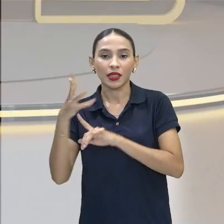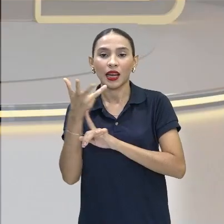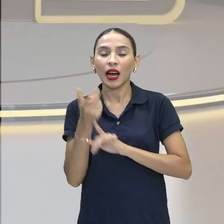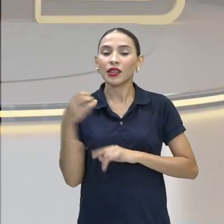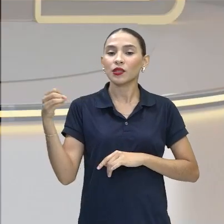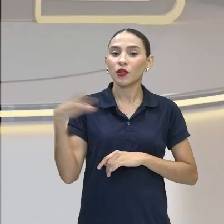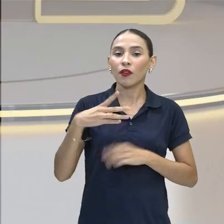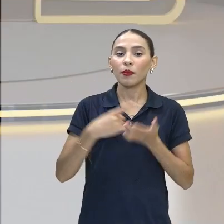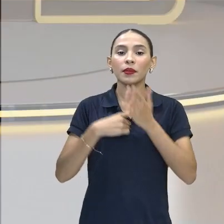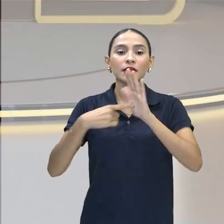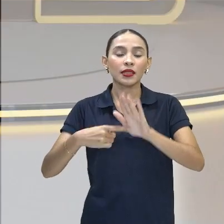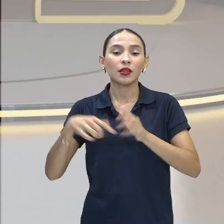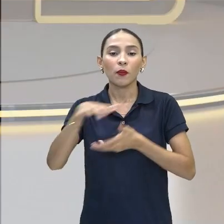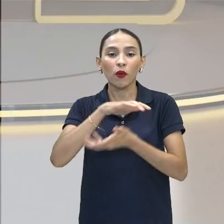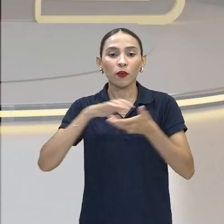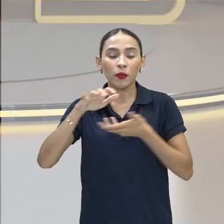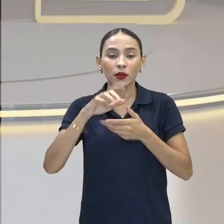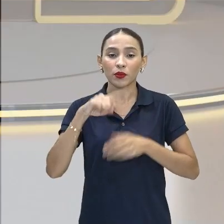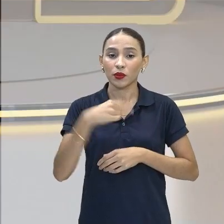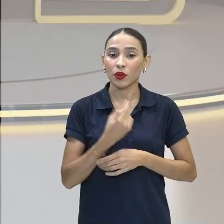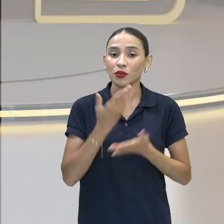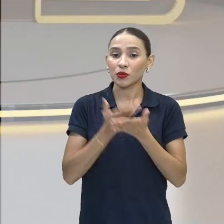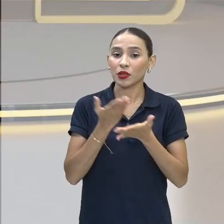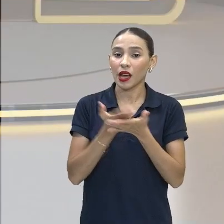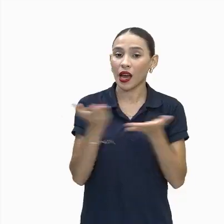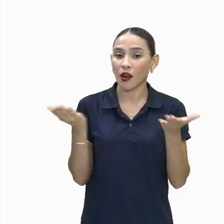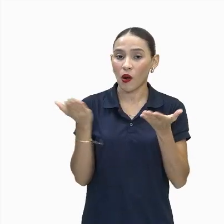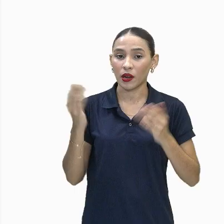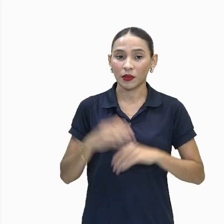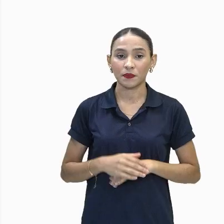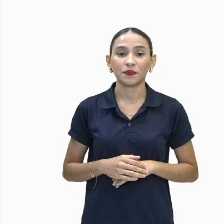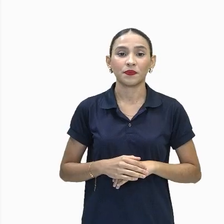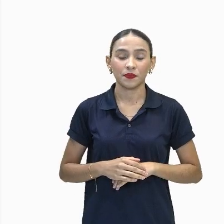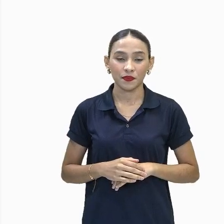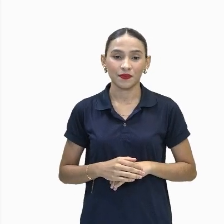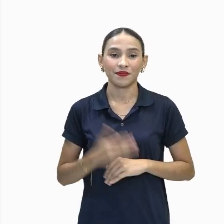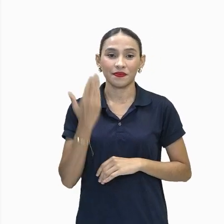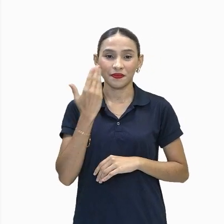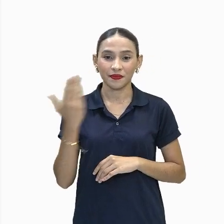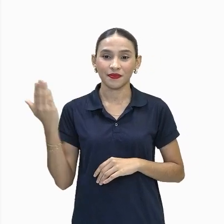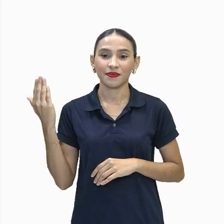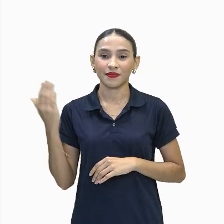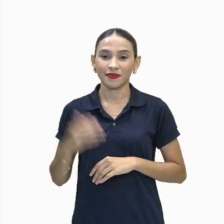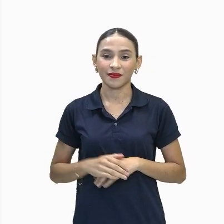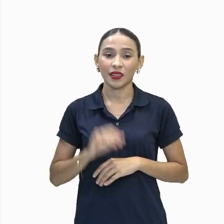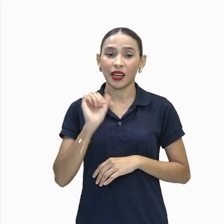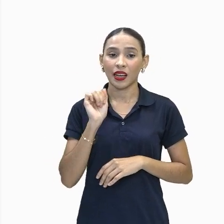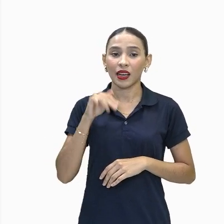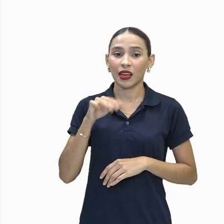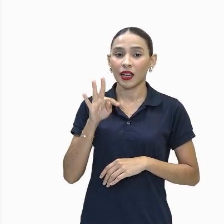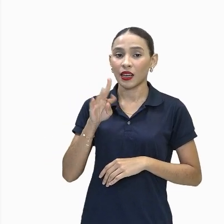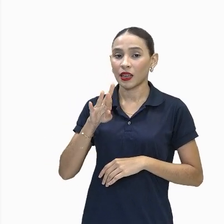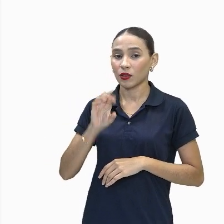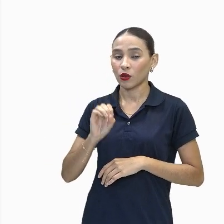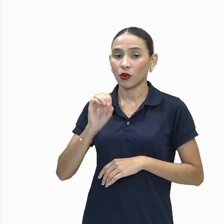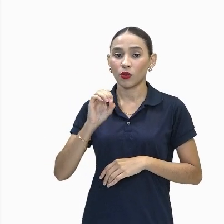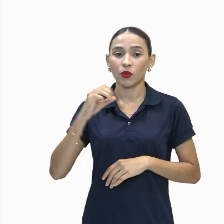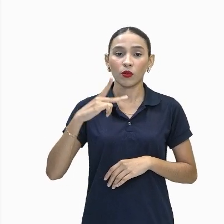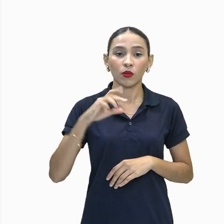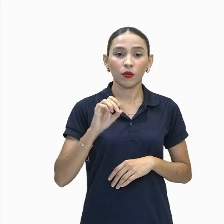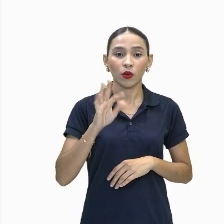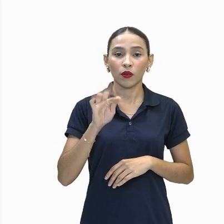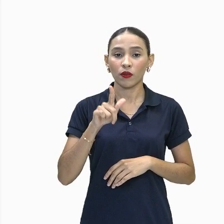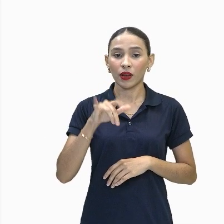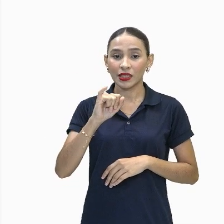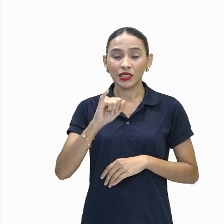trazendo justamente esse movimento que nós vamos ver um pouquinho mais sobre ela. Vamos Isso, lá? então avançando, olhem só. Então a antropofagia era a prática que